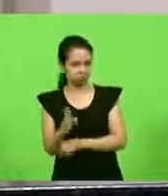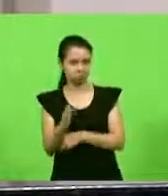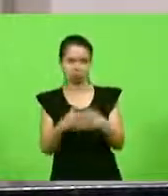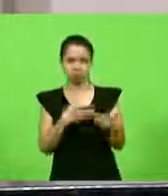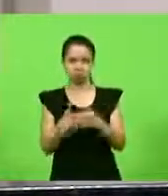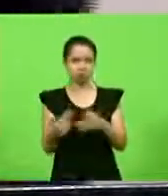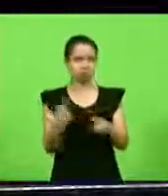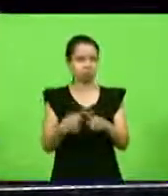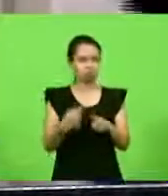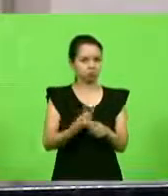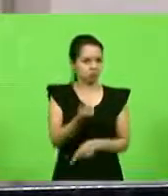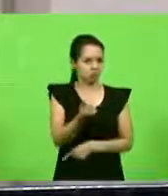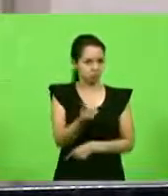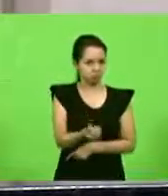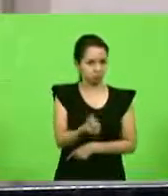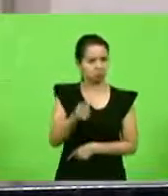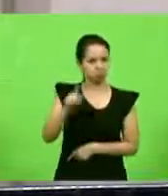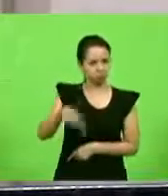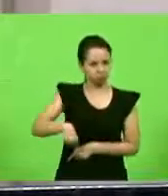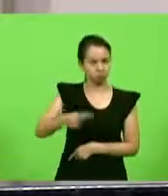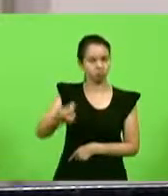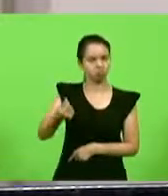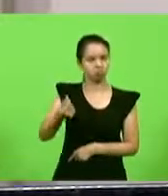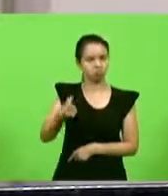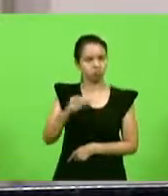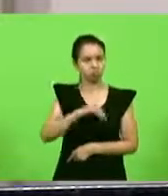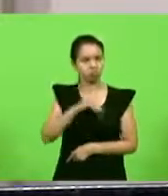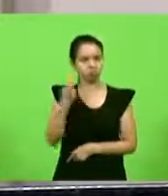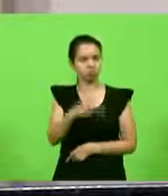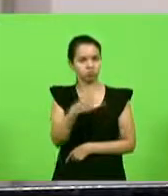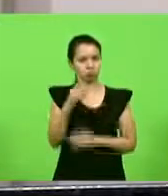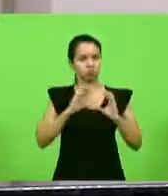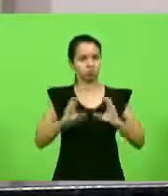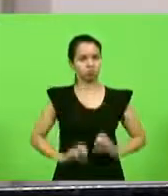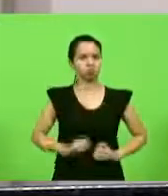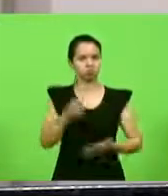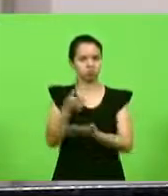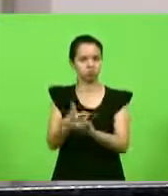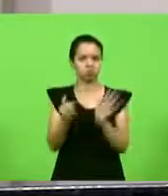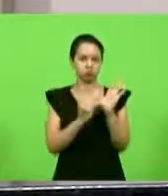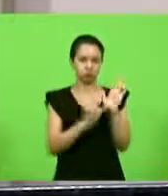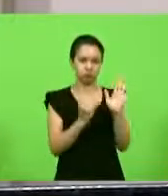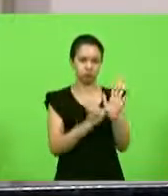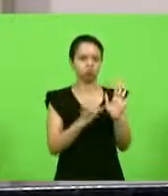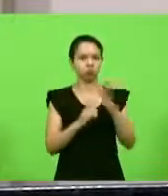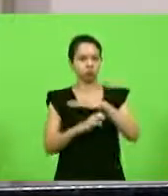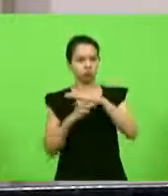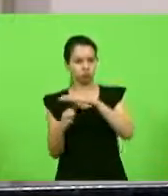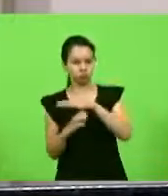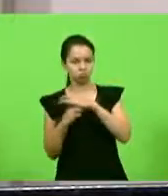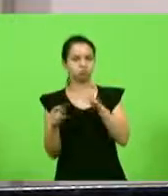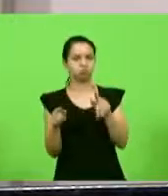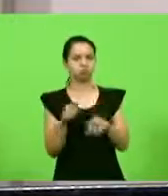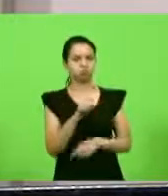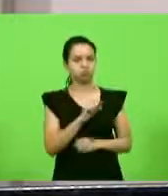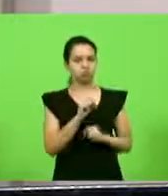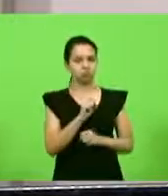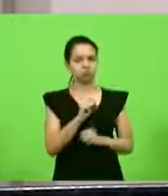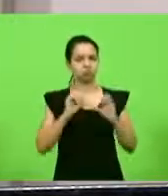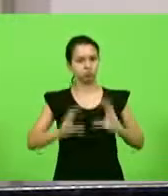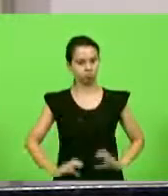do cidadão, das famílias, das empresas. O que o cidadão catarinense quer é ver a